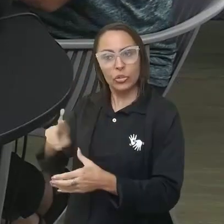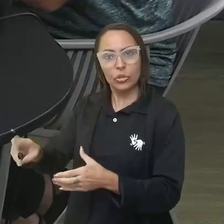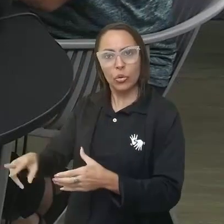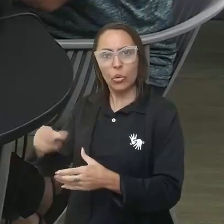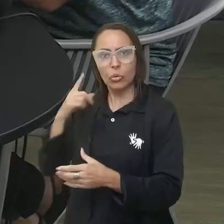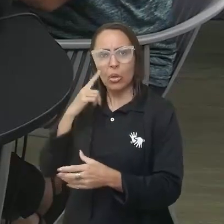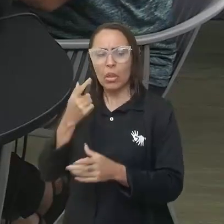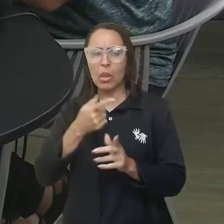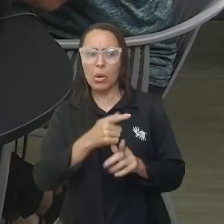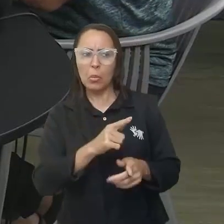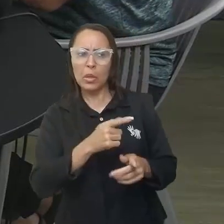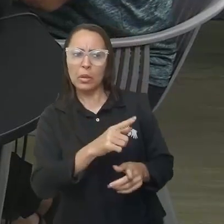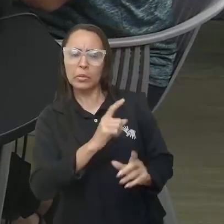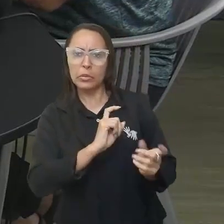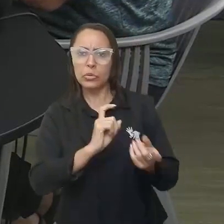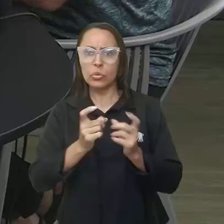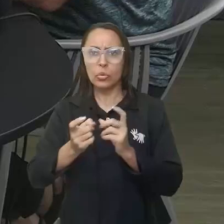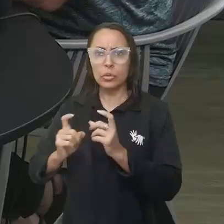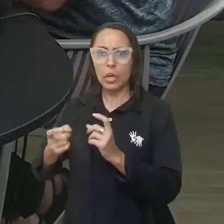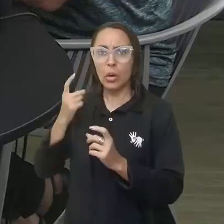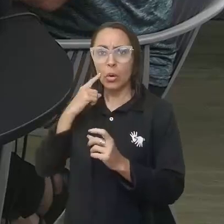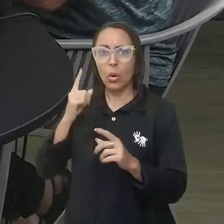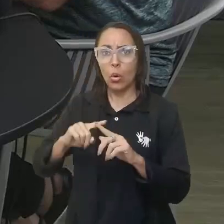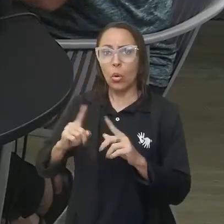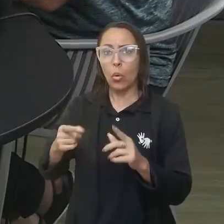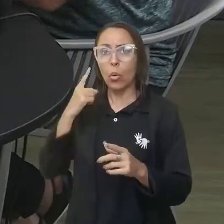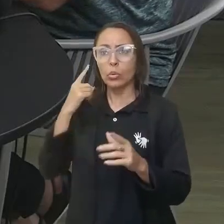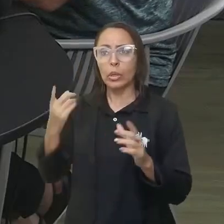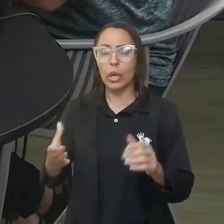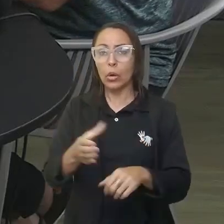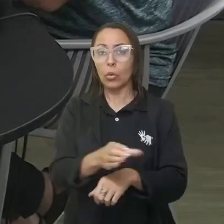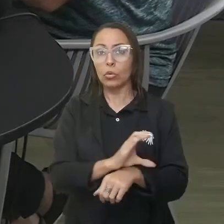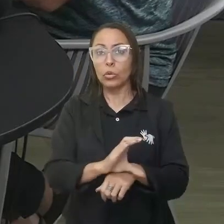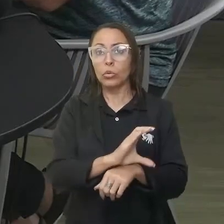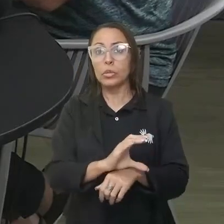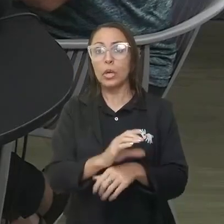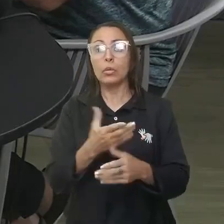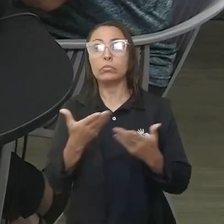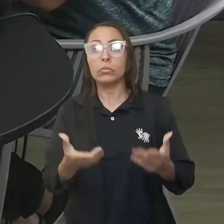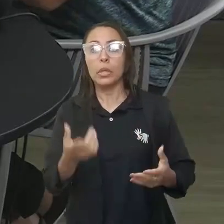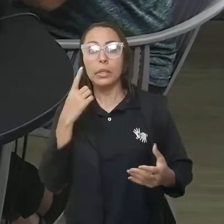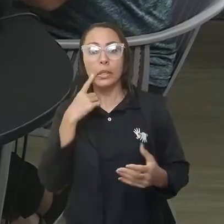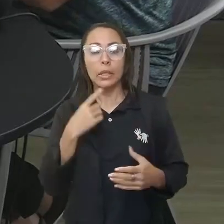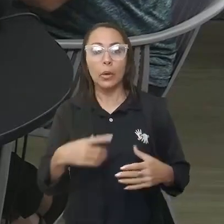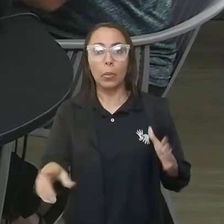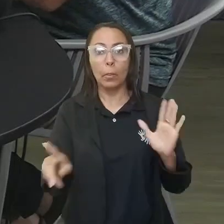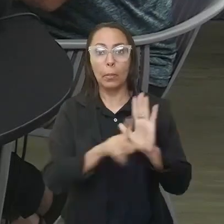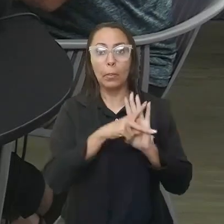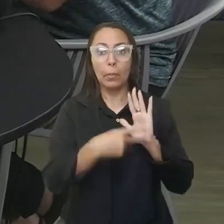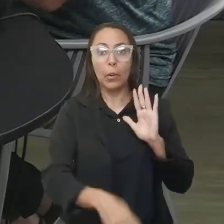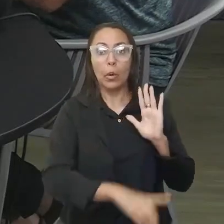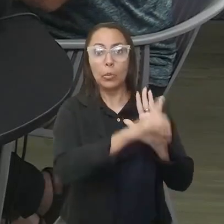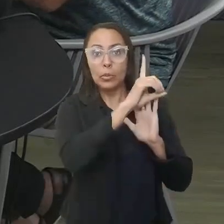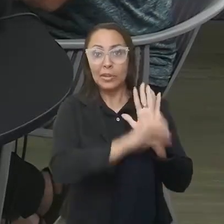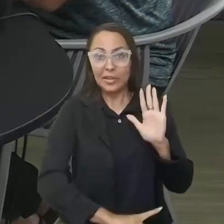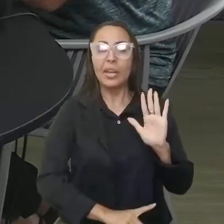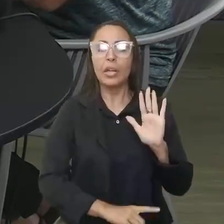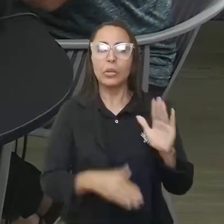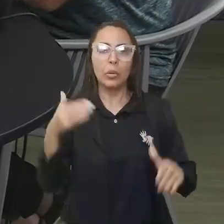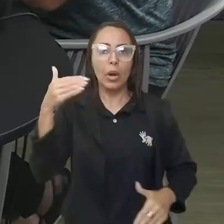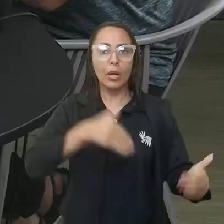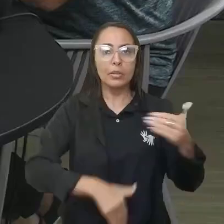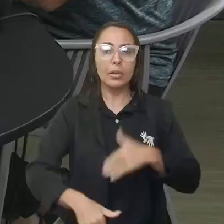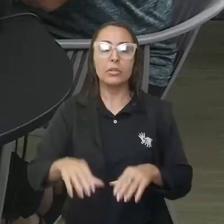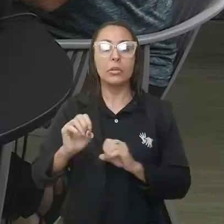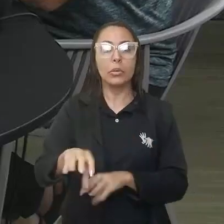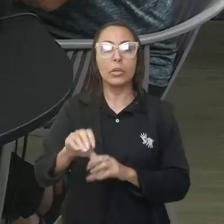fazer a discussão, ou a gente faz cumprir aquilo que está na Constituição, que é um direito ter acesso à educação e permanência, porque é acesso e permanência